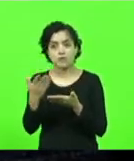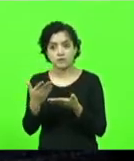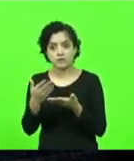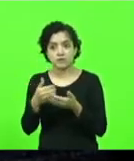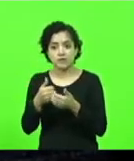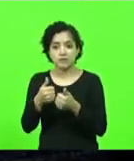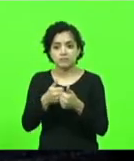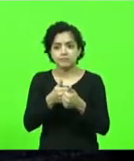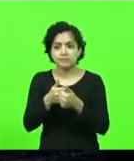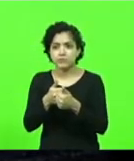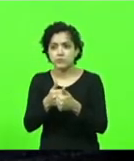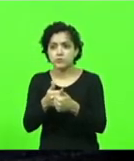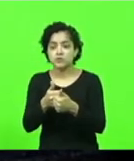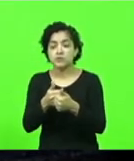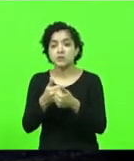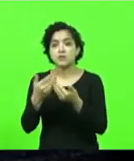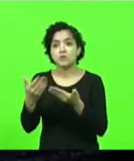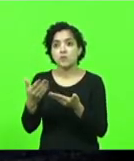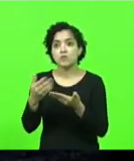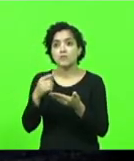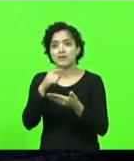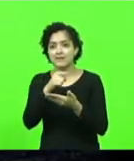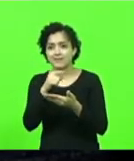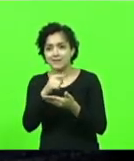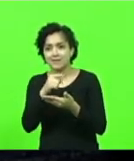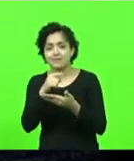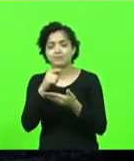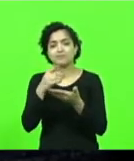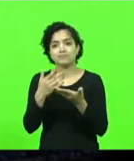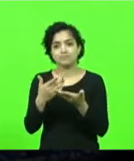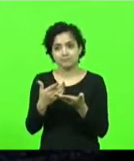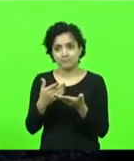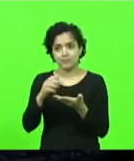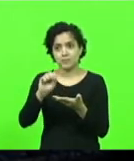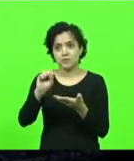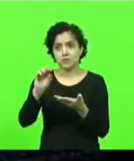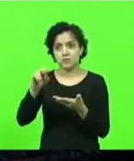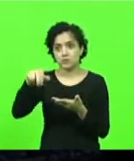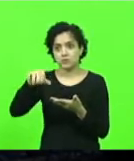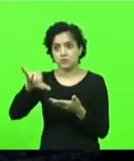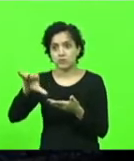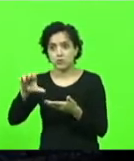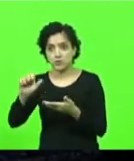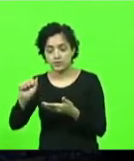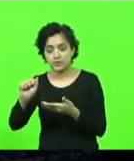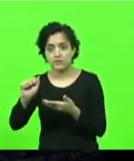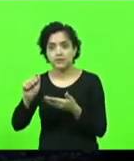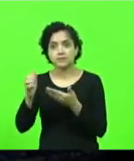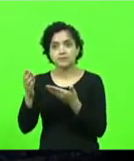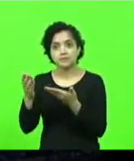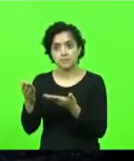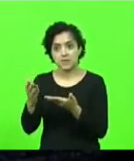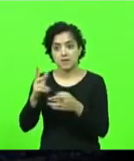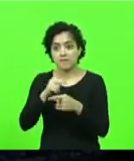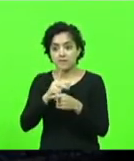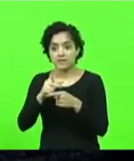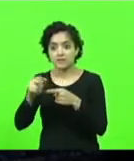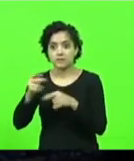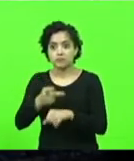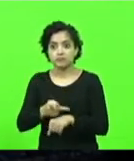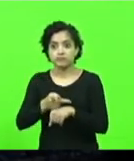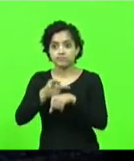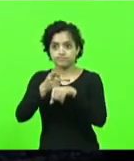um farol como a Catarinense lá de Luiz Alves a Sônia Hess de Souza vencedora do prêmio